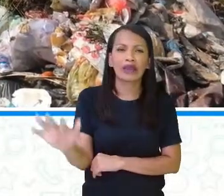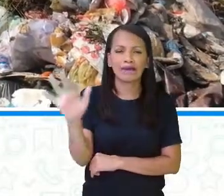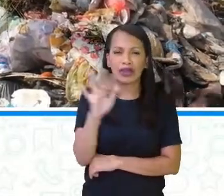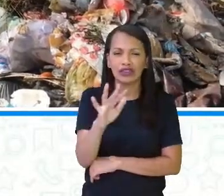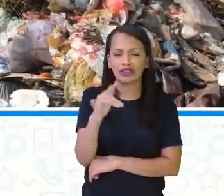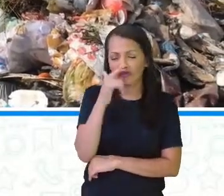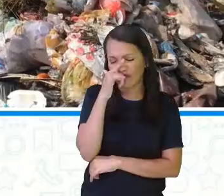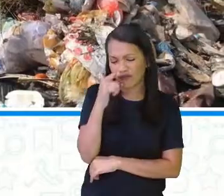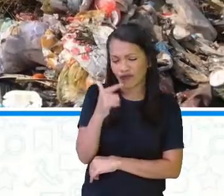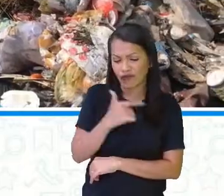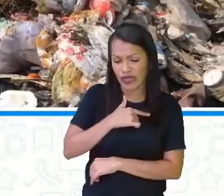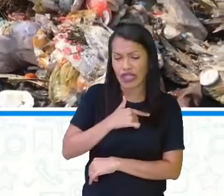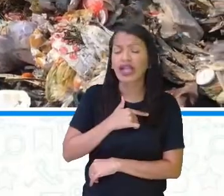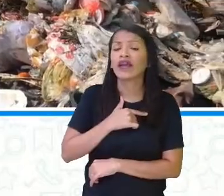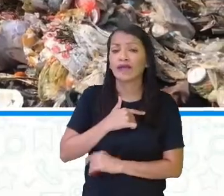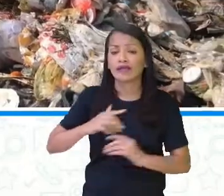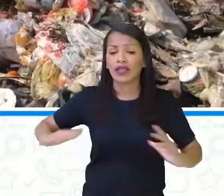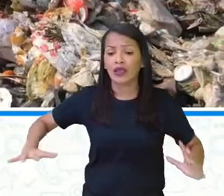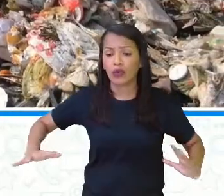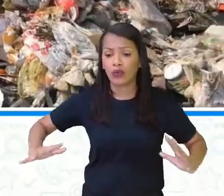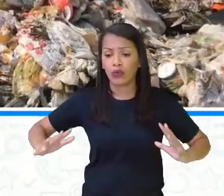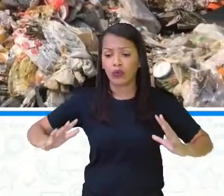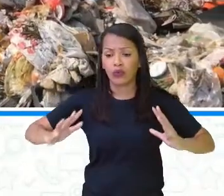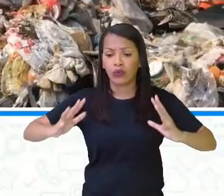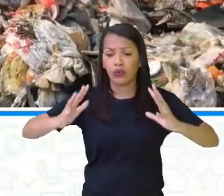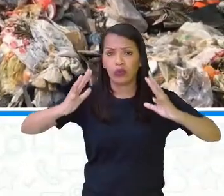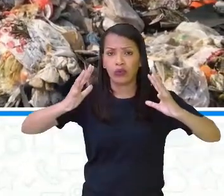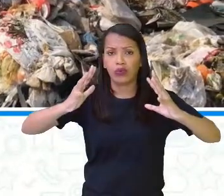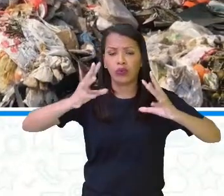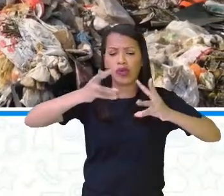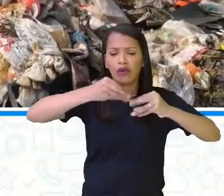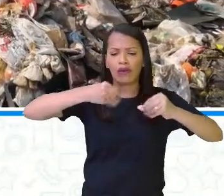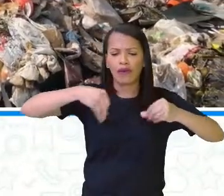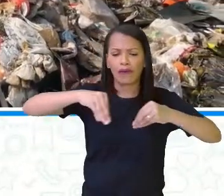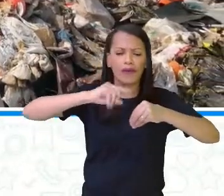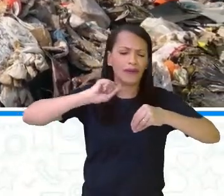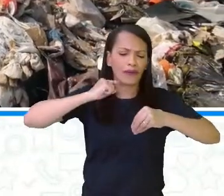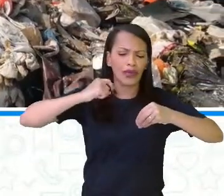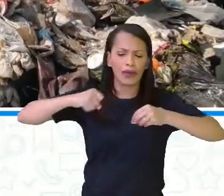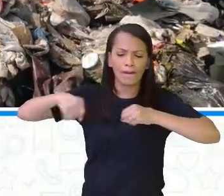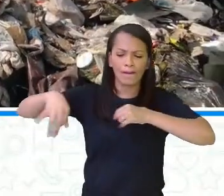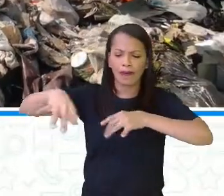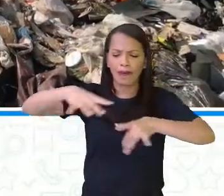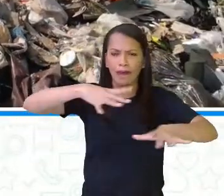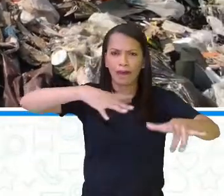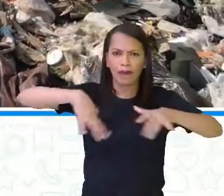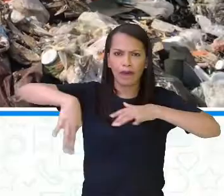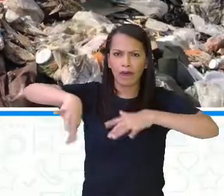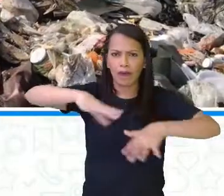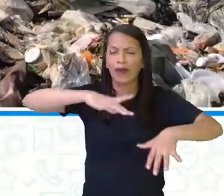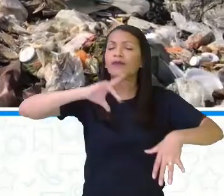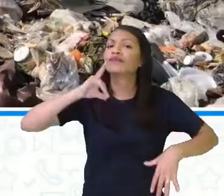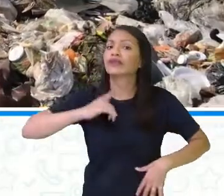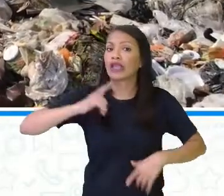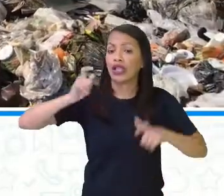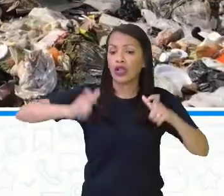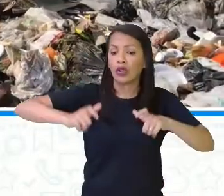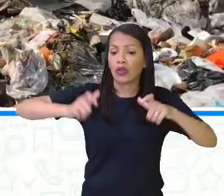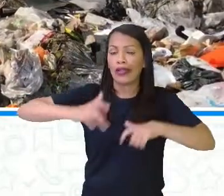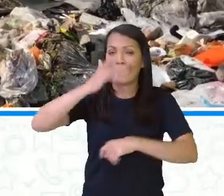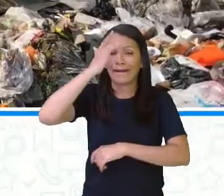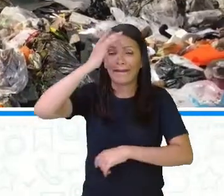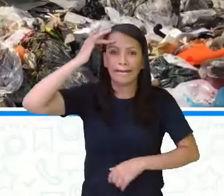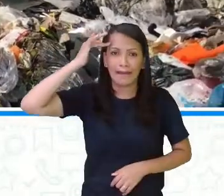lixões a céu aberto, sem nenhum tipo de tratamento, aí vai os animais também. Existem lugares que